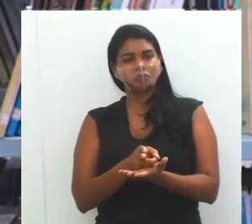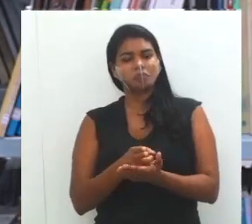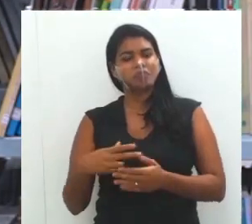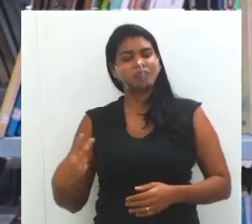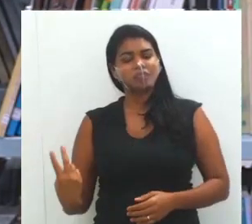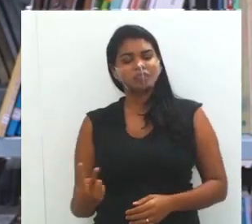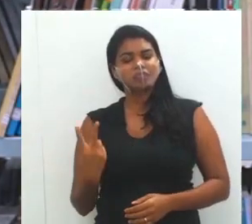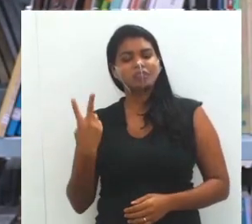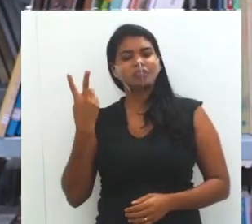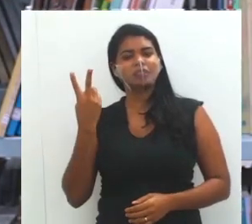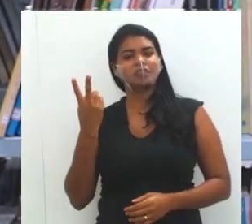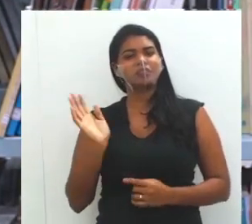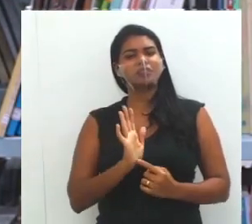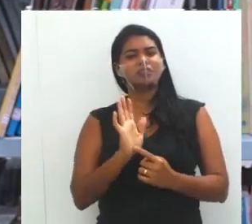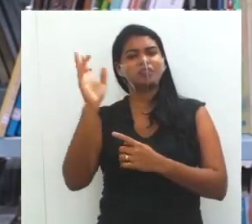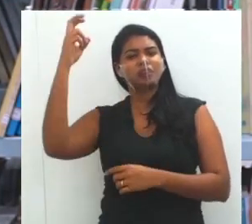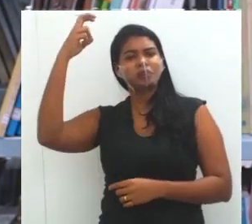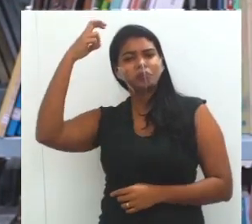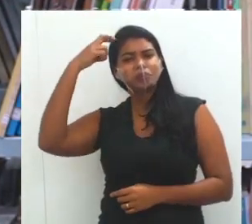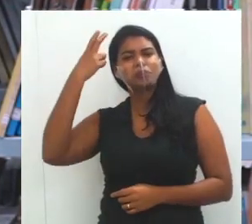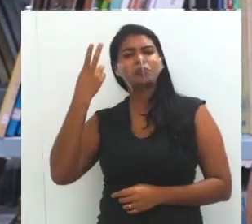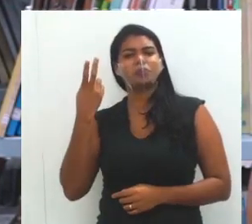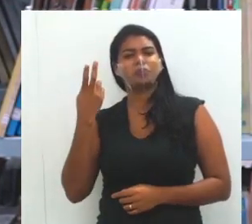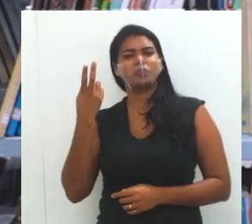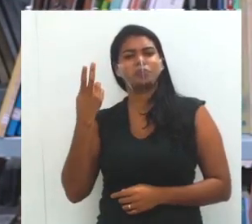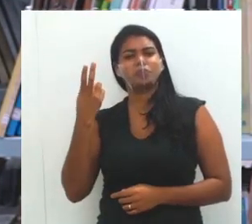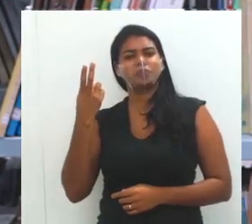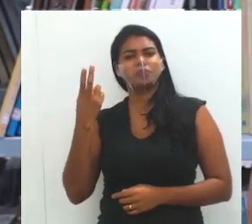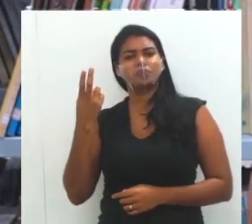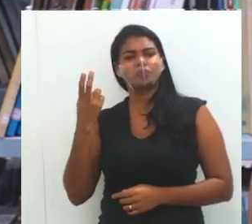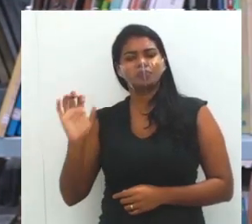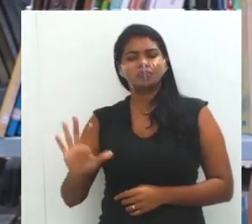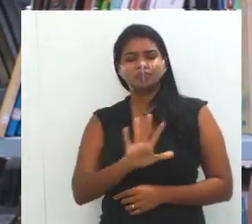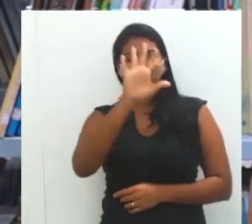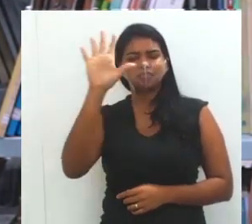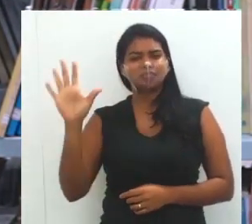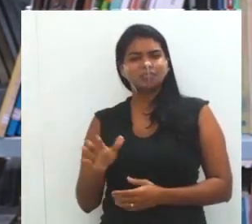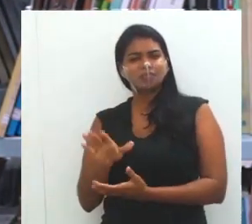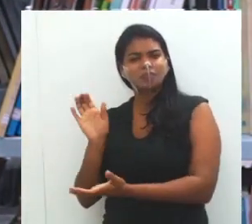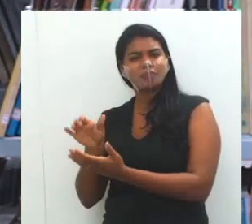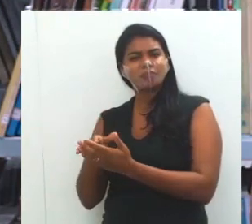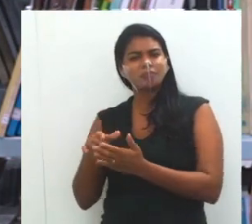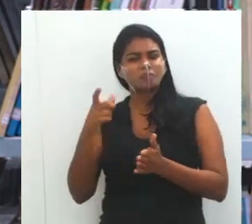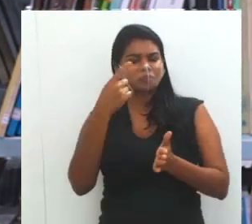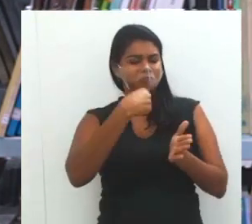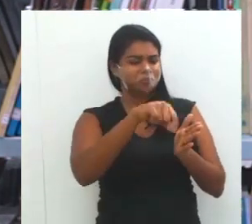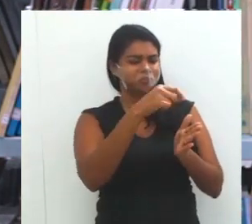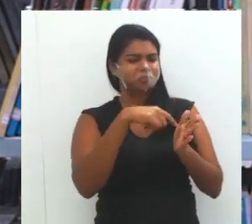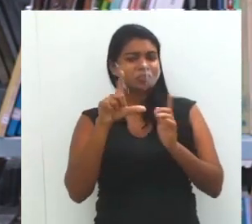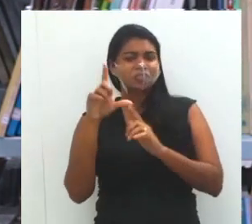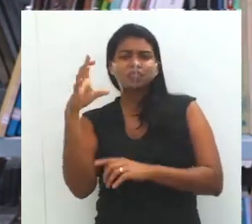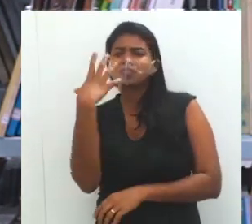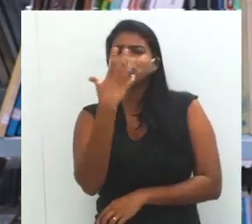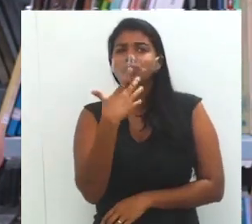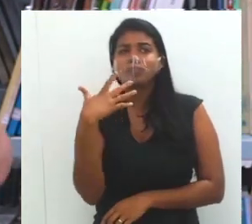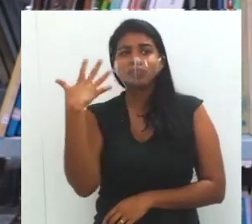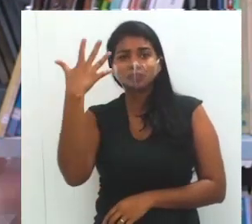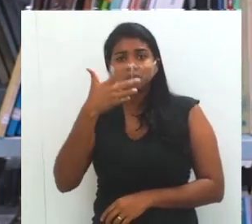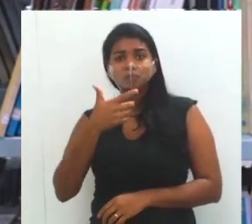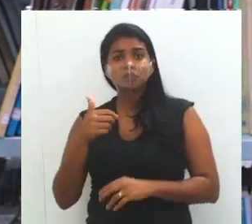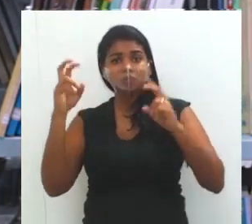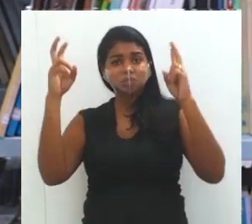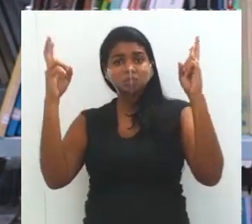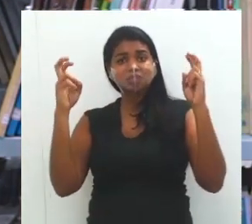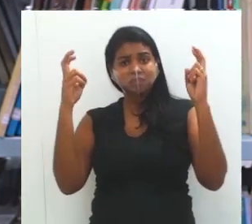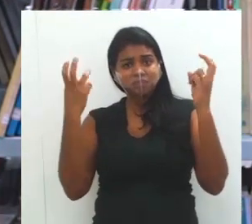dessa valorização da cultura nordestina, pernambucana. Lembrar sempre que as letras de Luiz Gonzaga, elas sempre entram